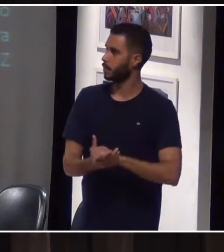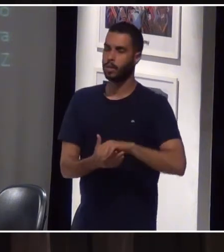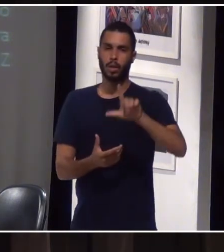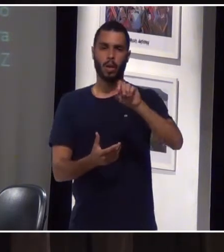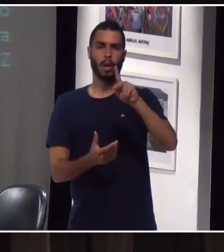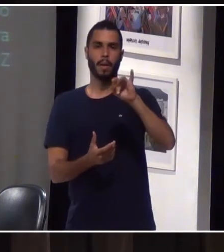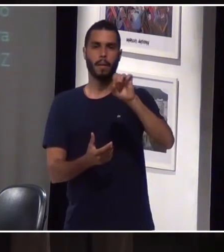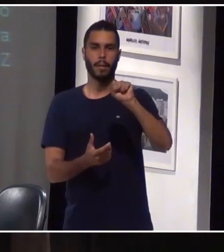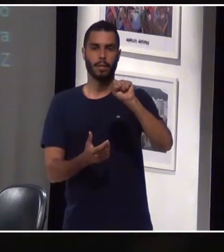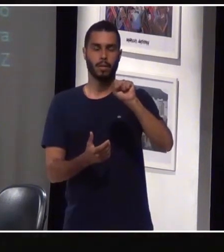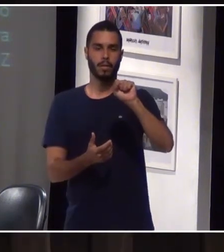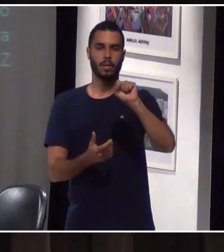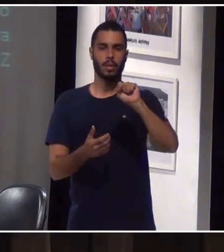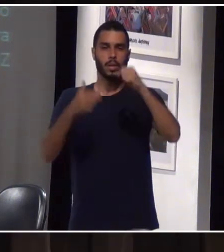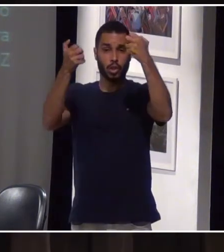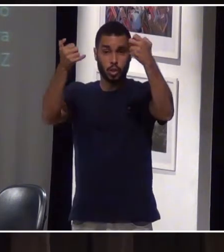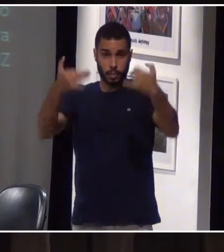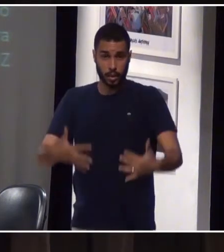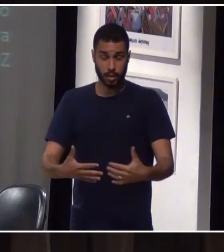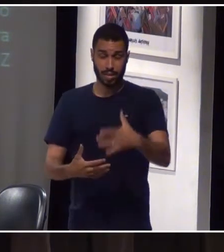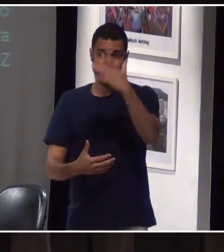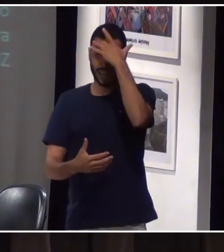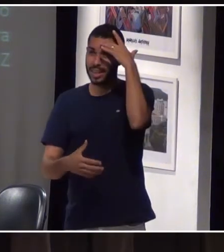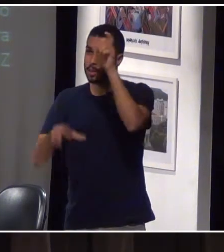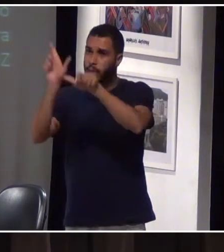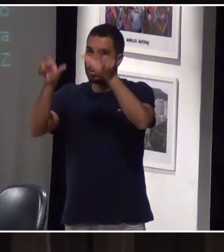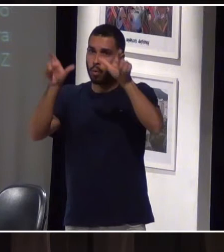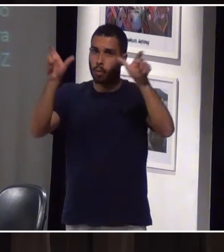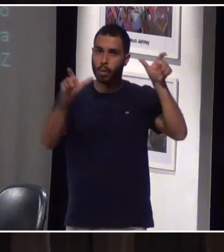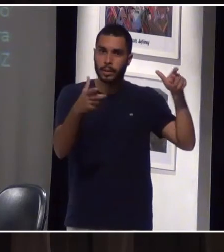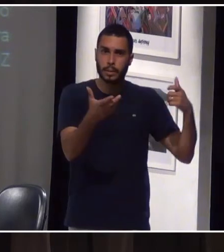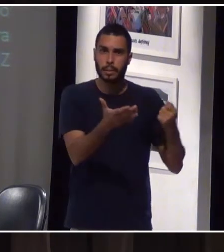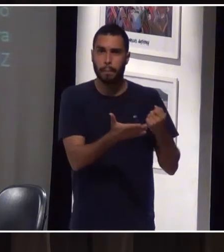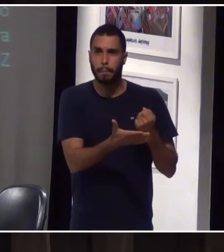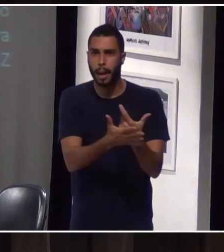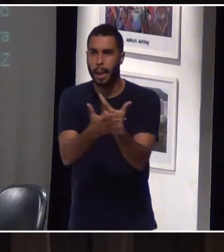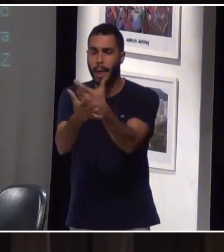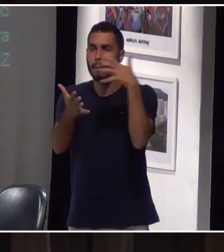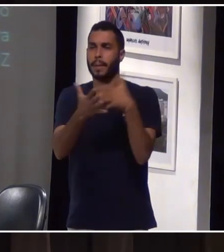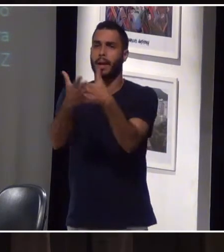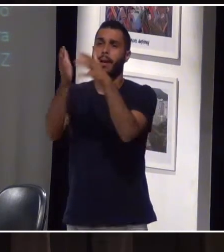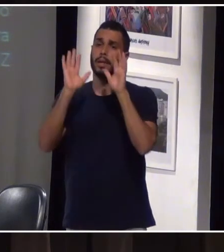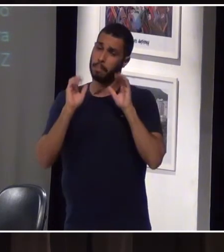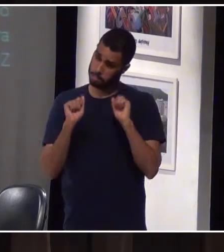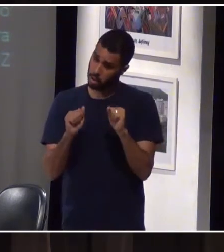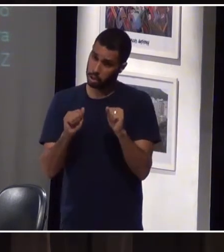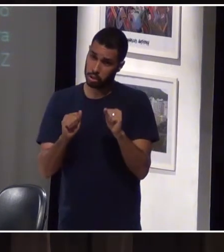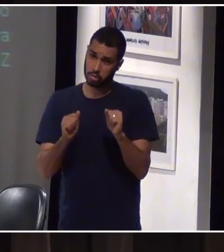diz o seguinte: as pessoas capitalizam-se consumindo e podem fazê-lo de inúmeras